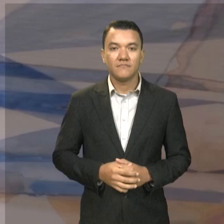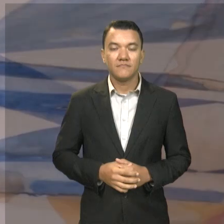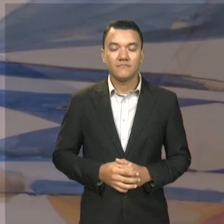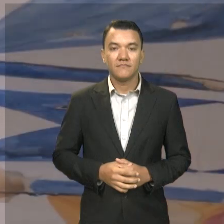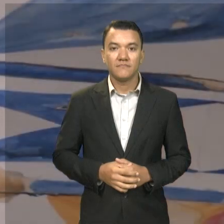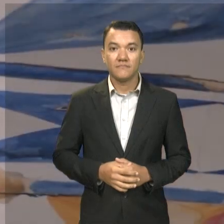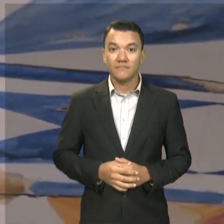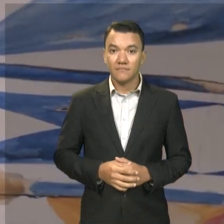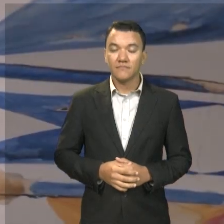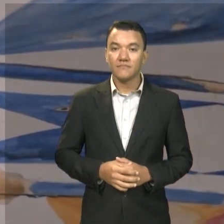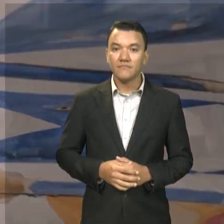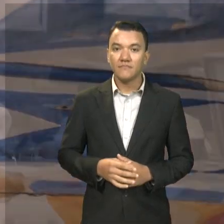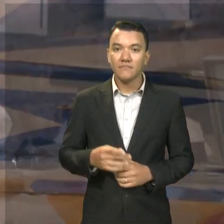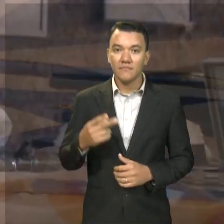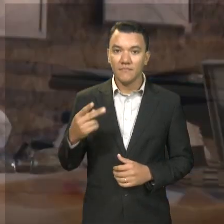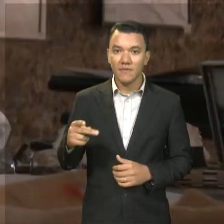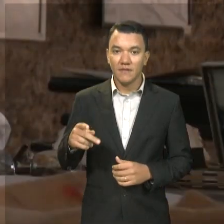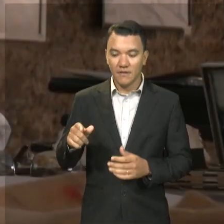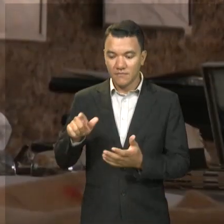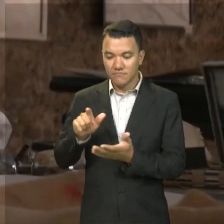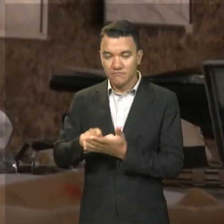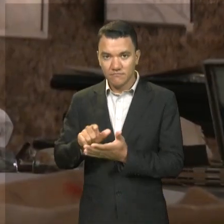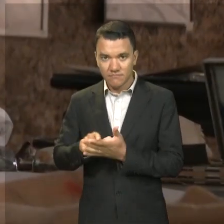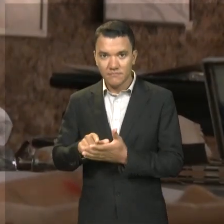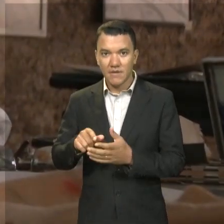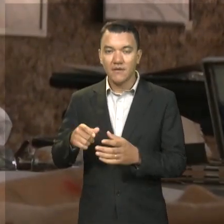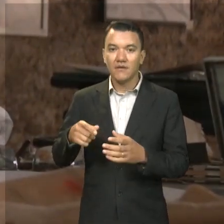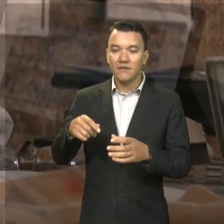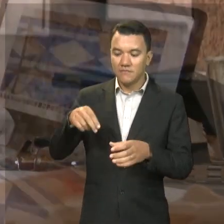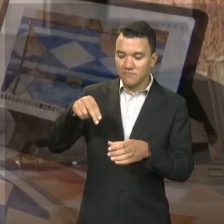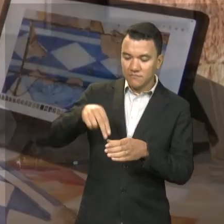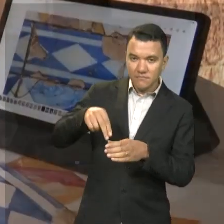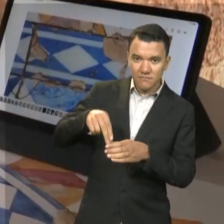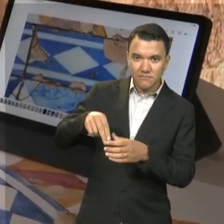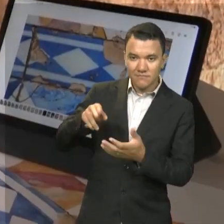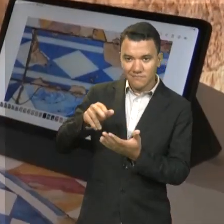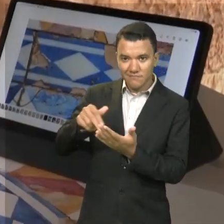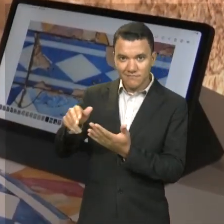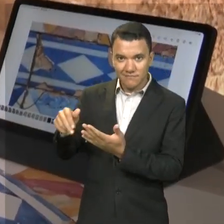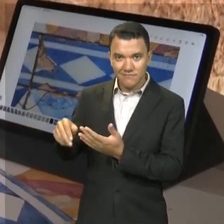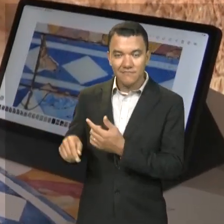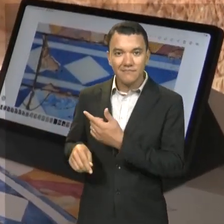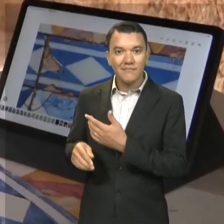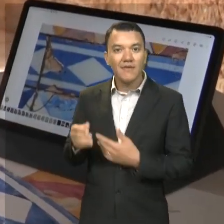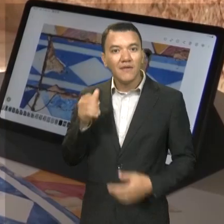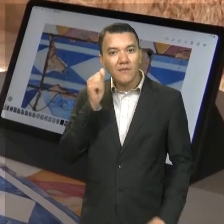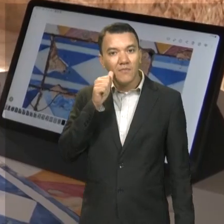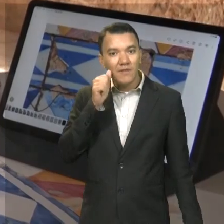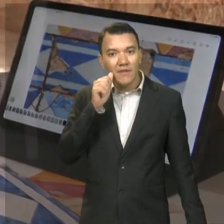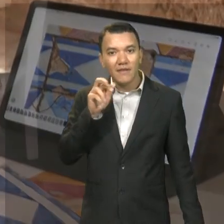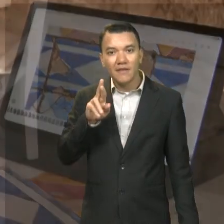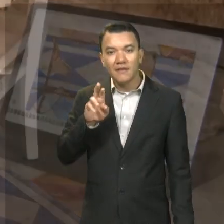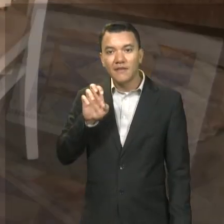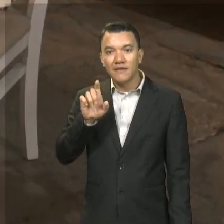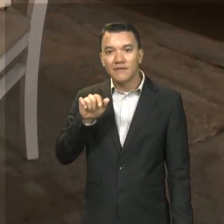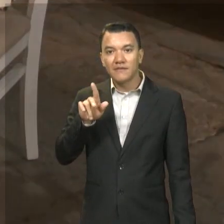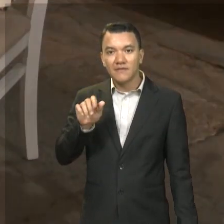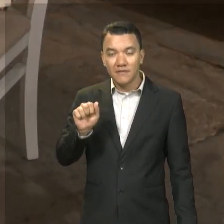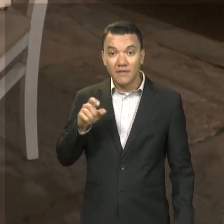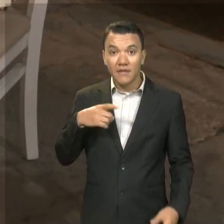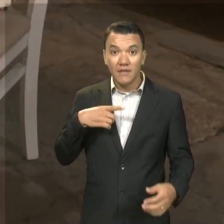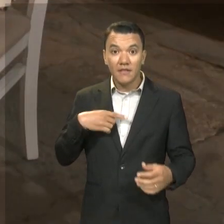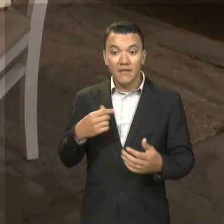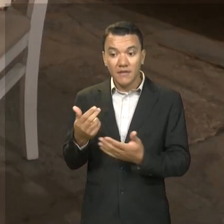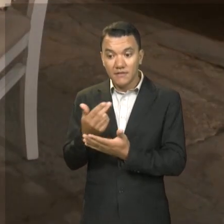Concentrada sobre o papel e as tintas, Regina Borba vai preenchendo os espaços do mais recente trabalho. Dedicada à pintura